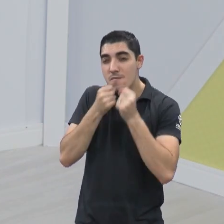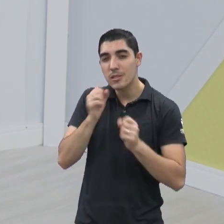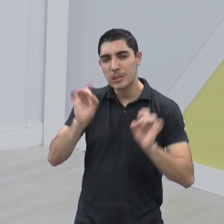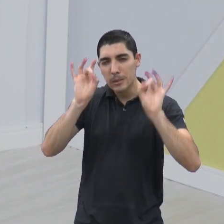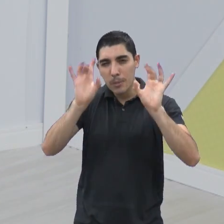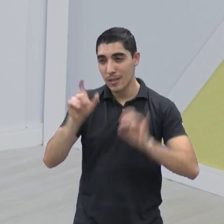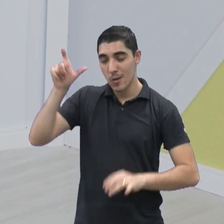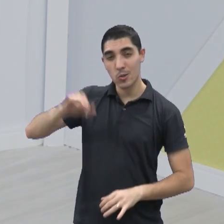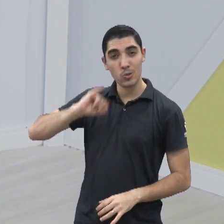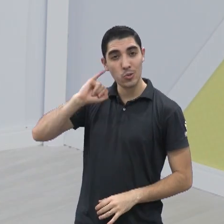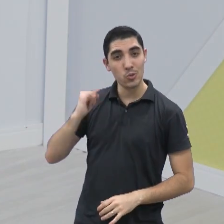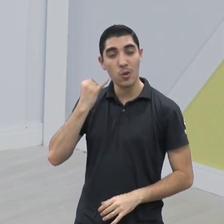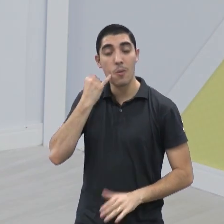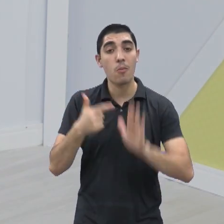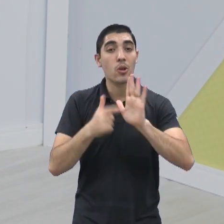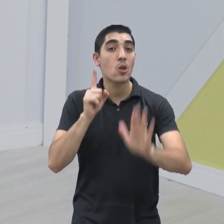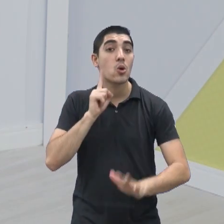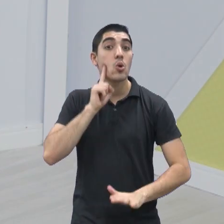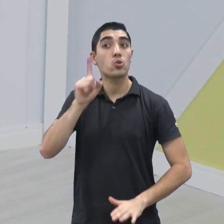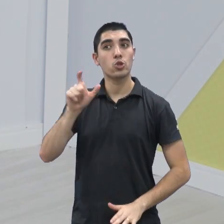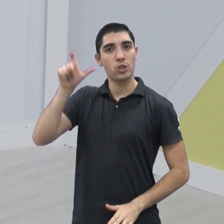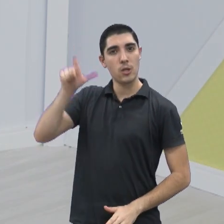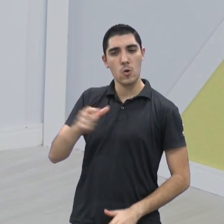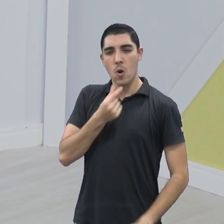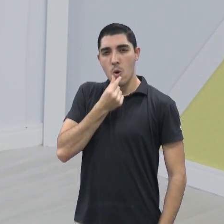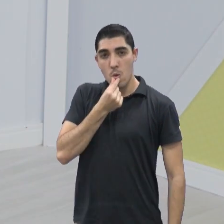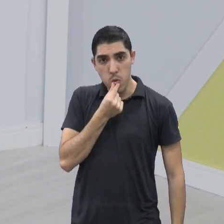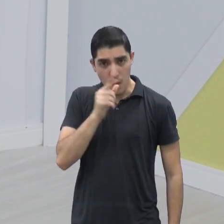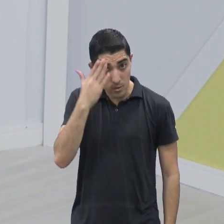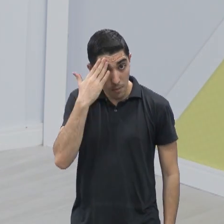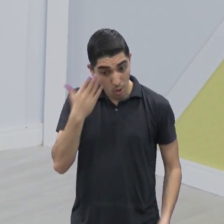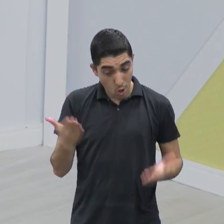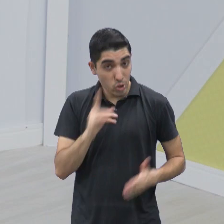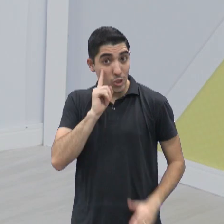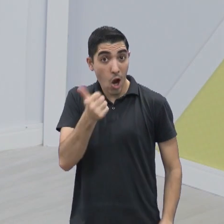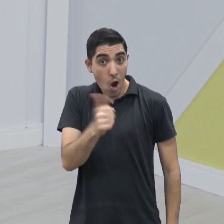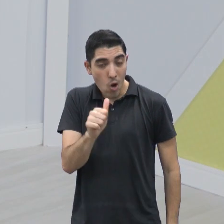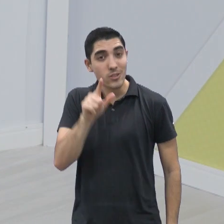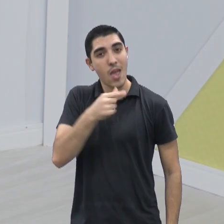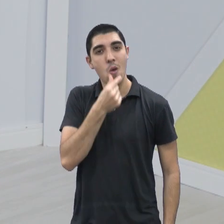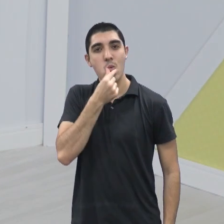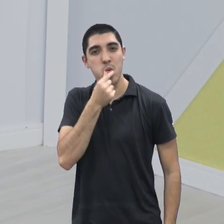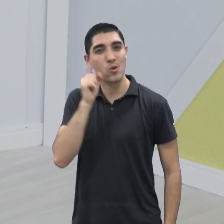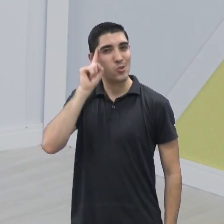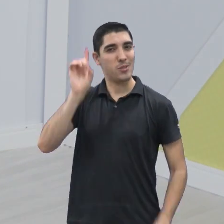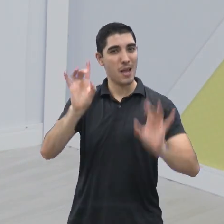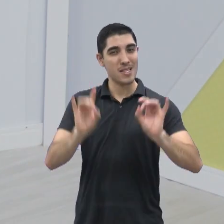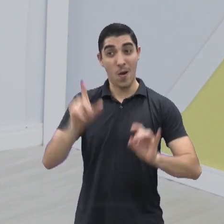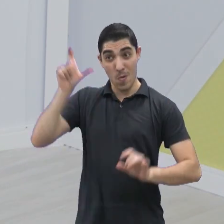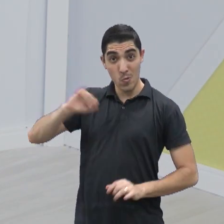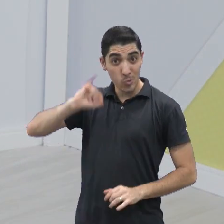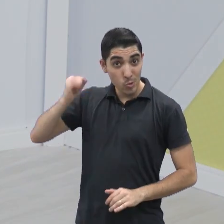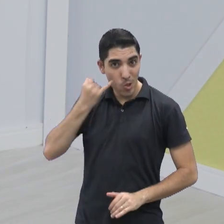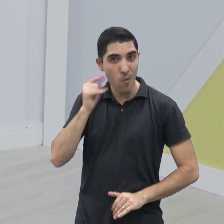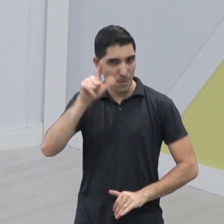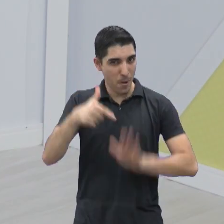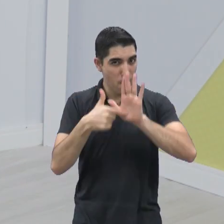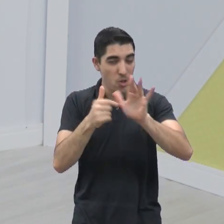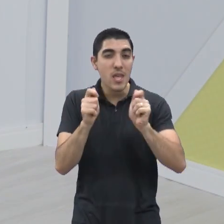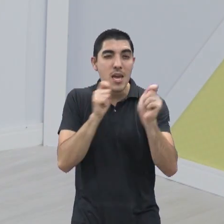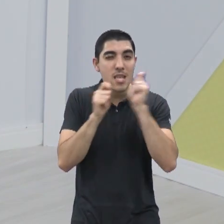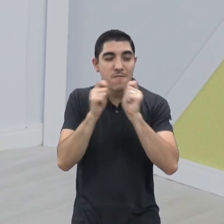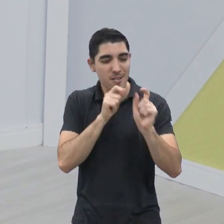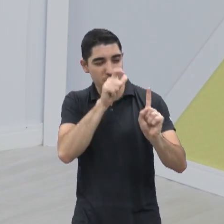falando sobre o Dia do Árbitro. Você sabia, né? Hoje, Dia do Árbitro. E o João vai te contar e vai conversar com uma figura muito importante da